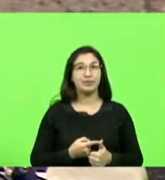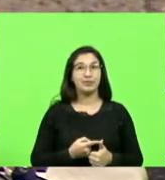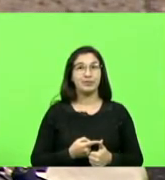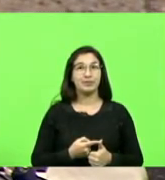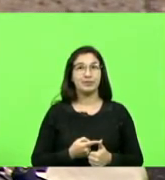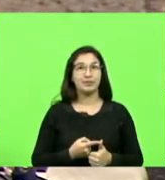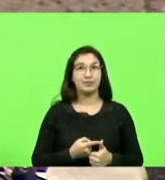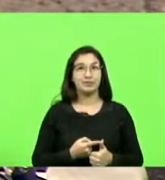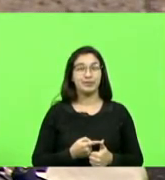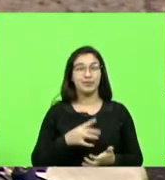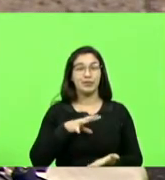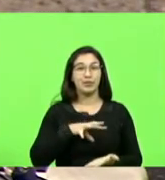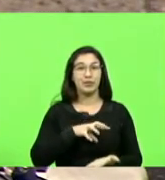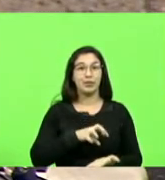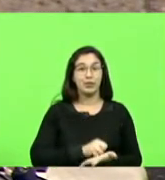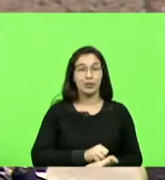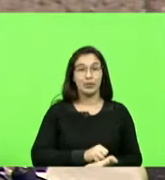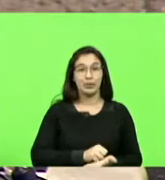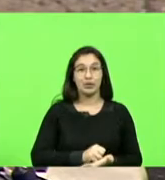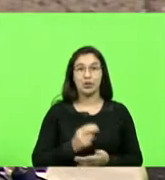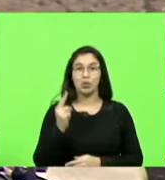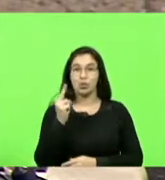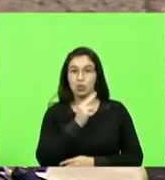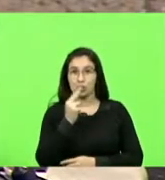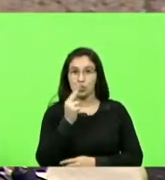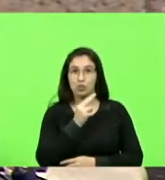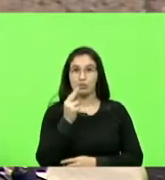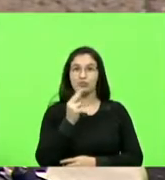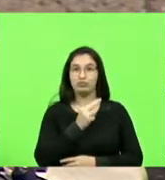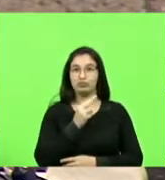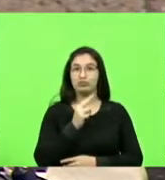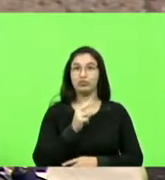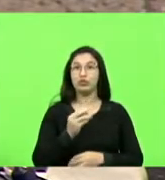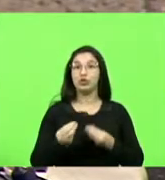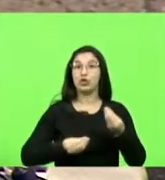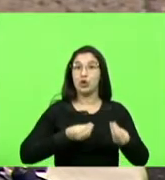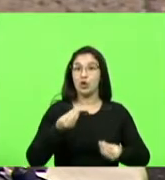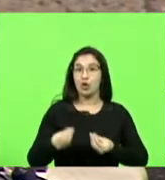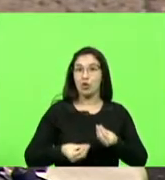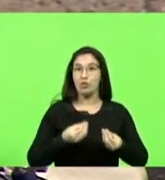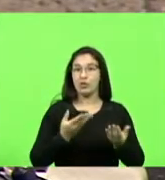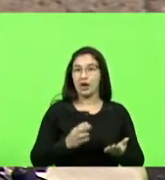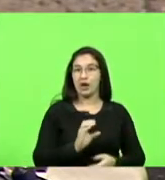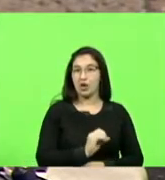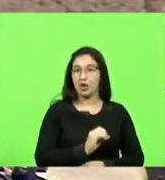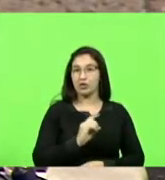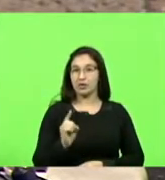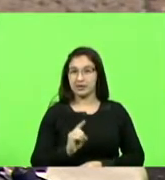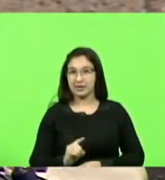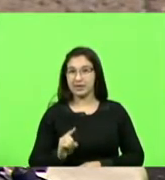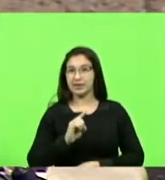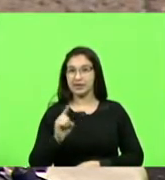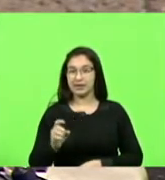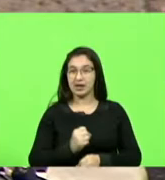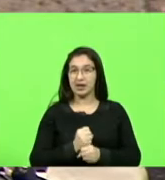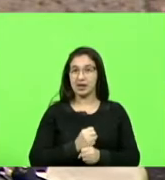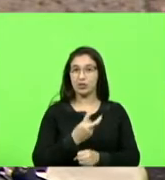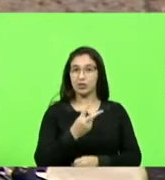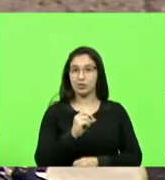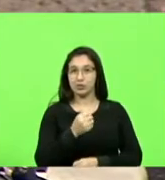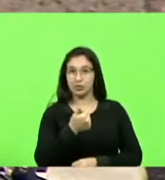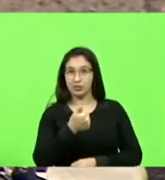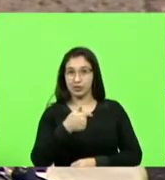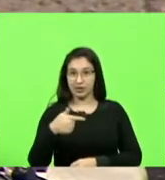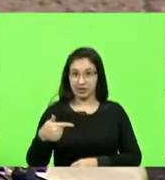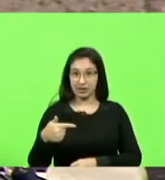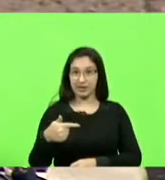um contrato emergencial oferecido à OZZ em 2017,